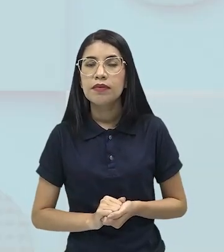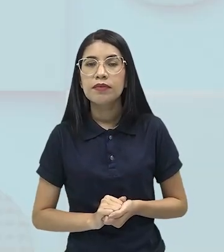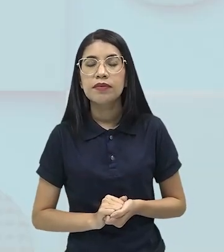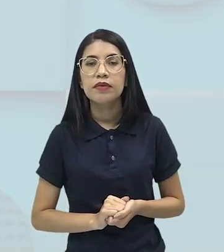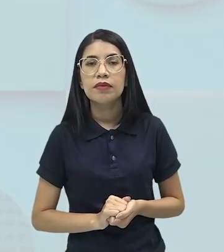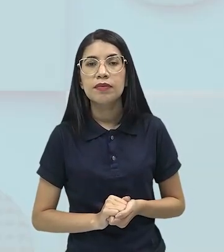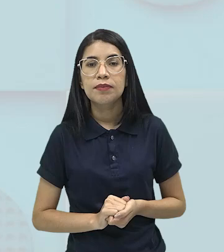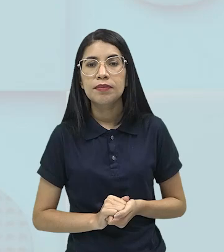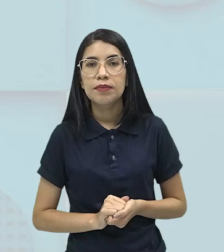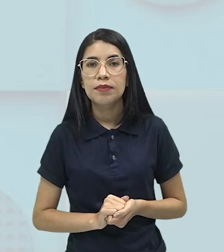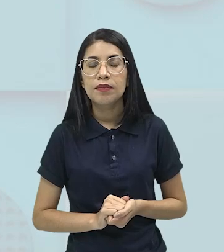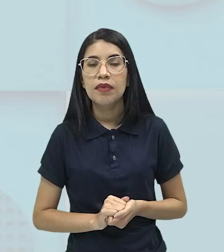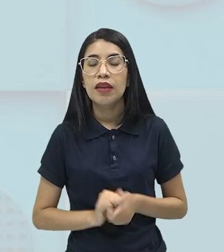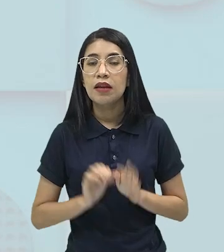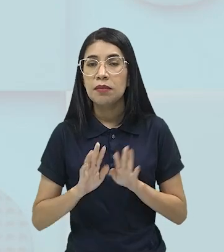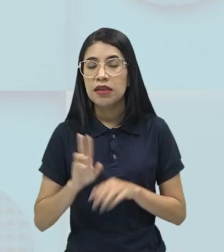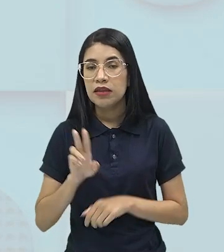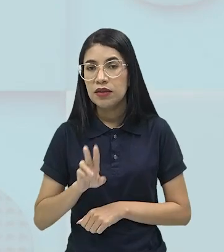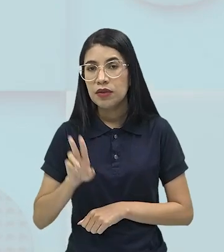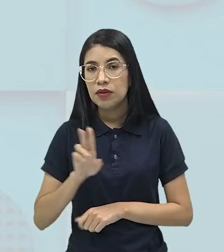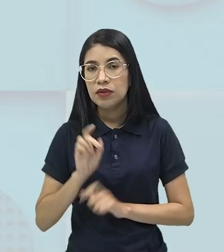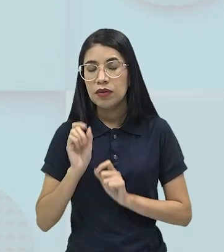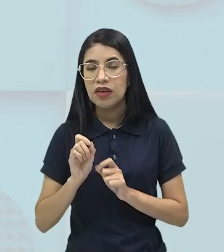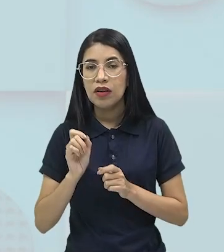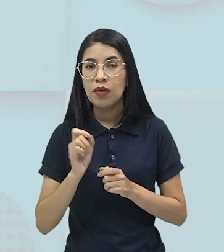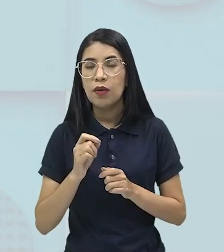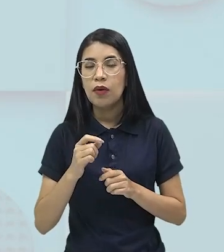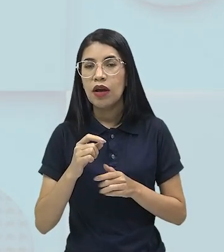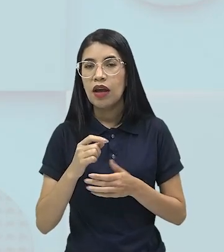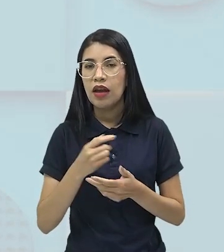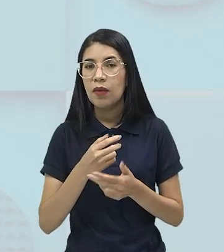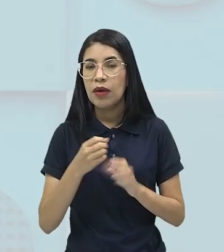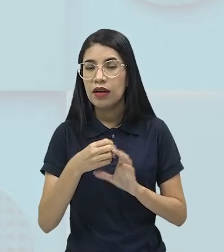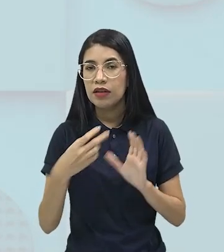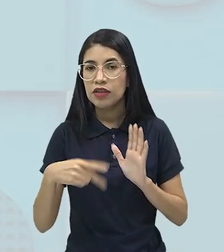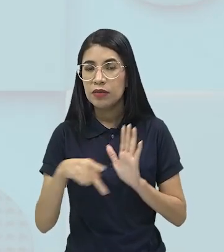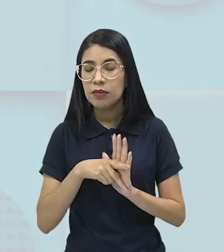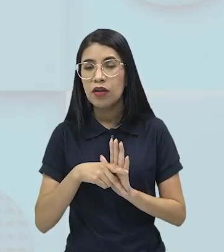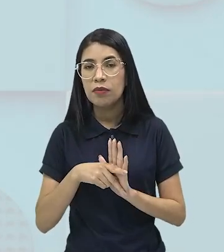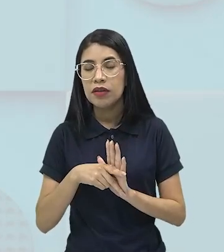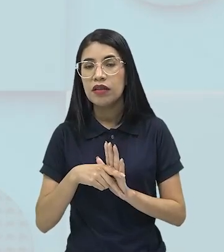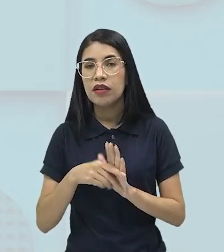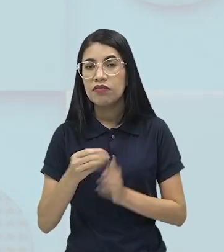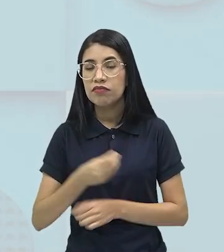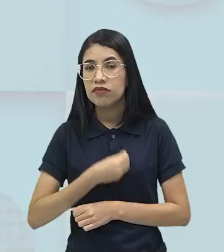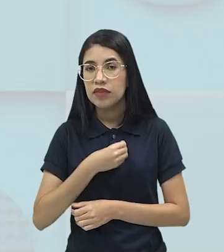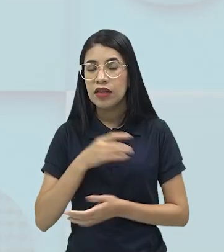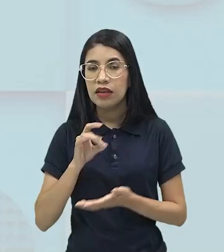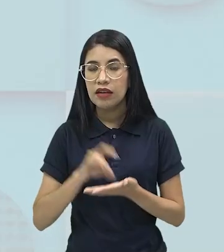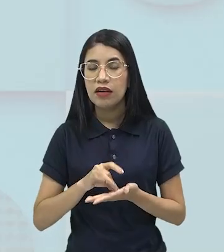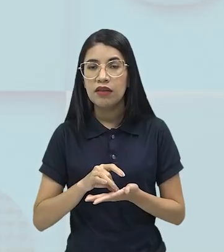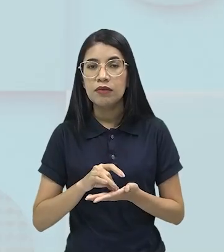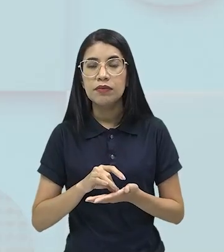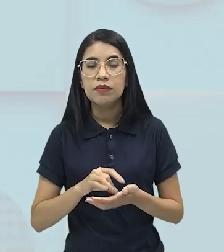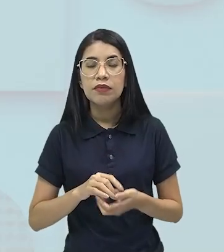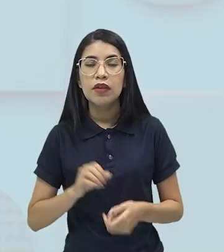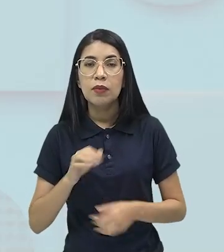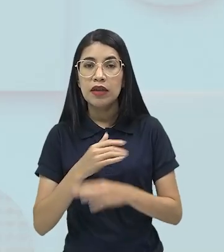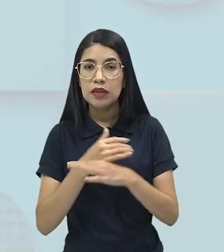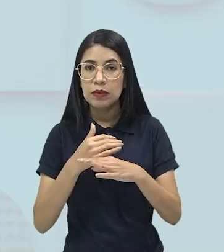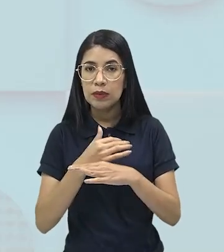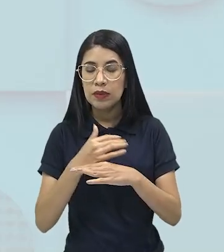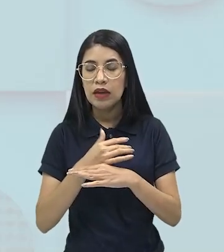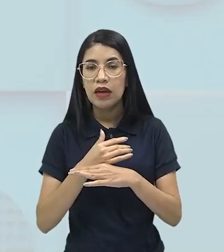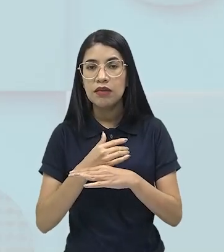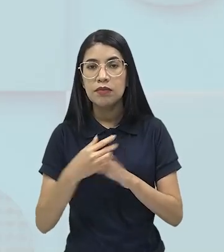usou um elemento propriamente da realidade. Ele deu o nome da cidade dentro da história